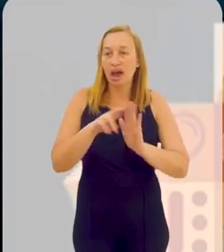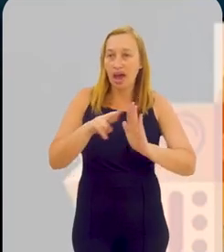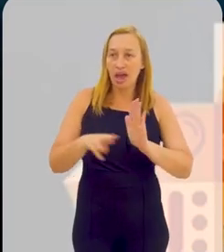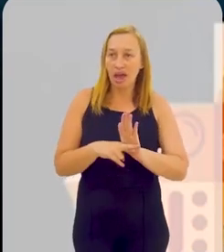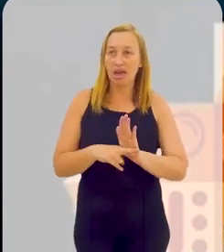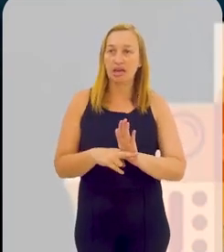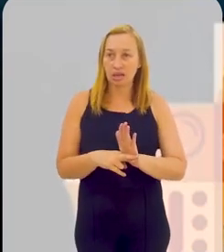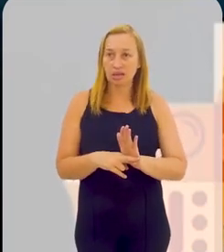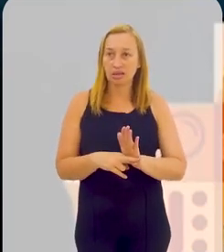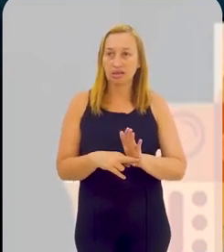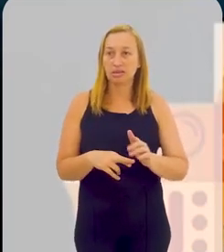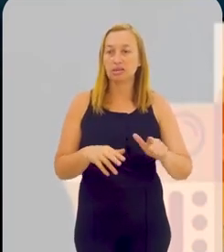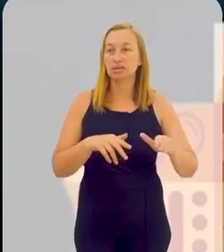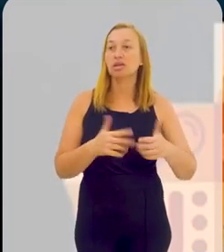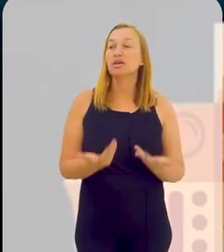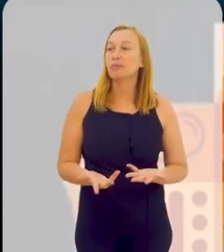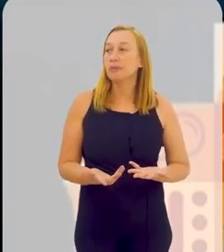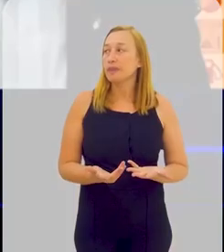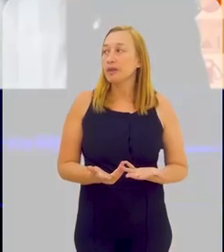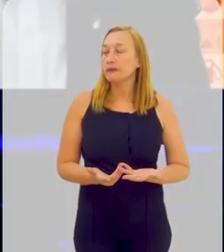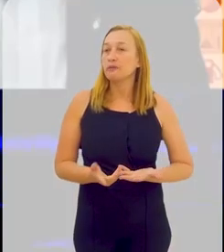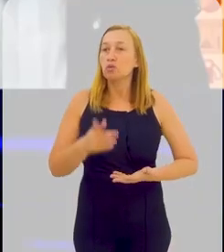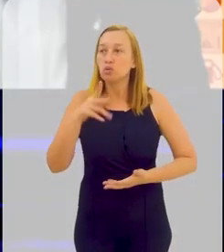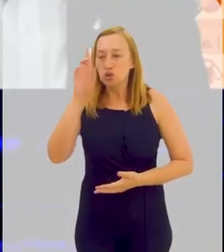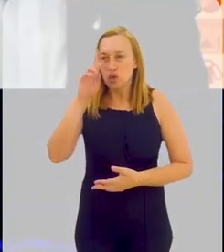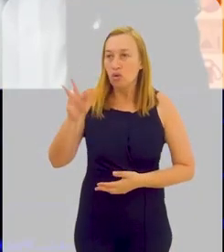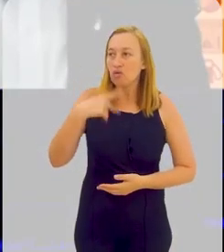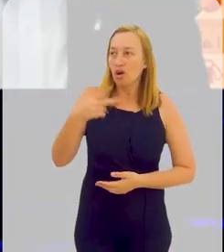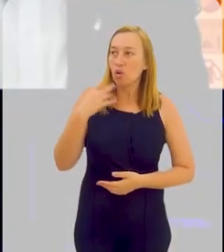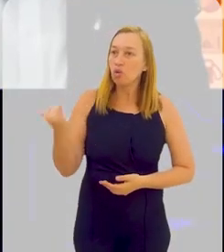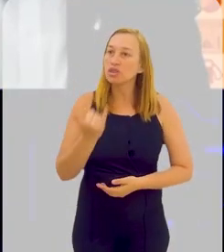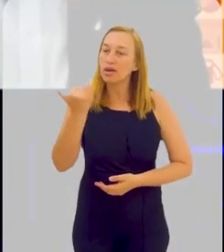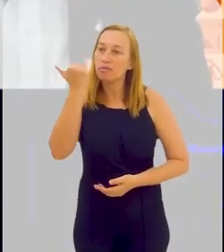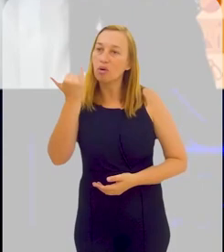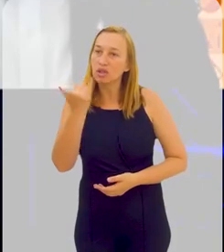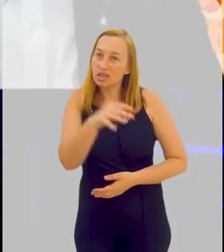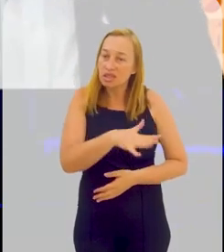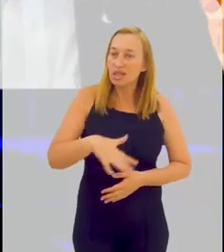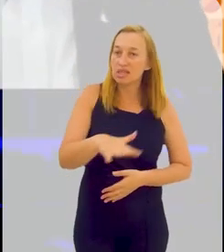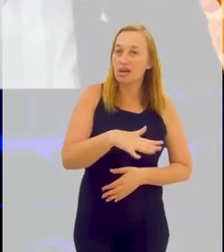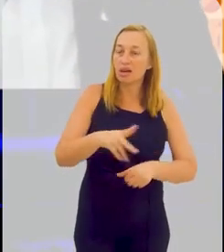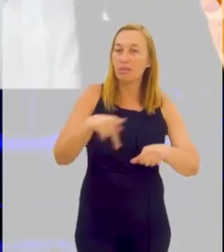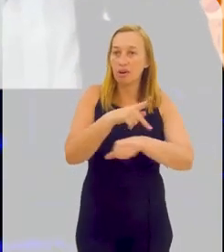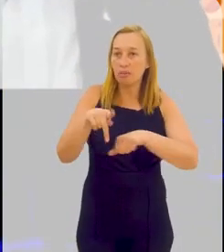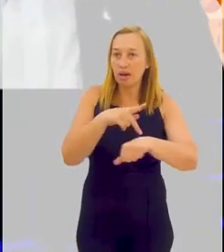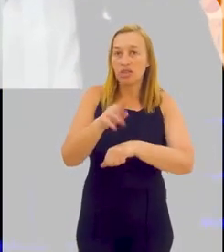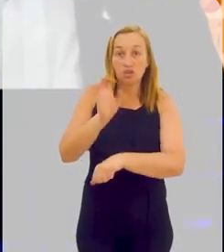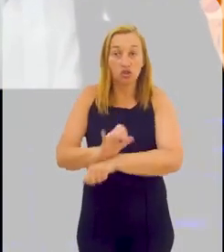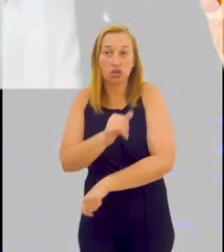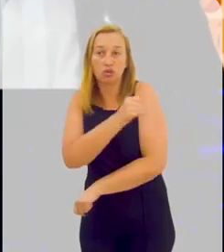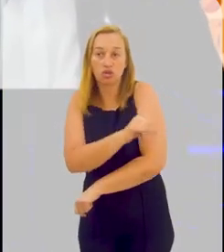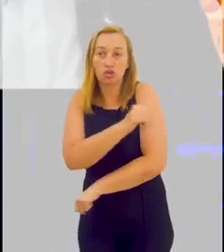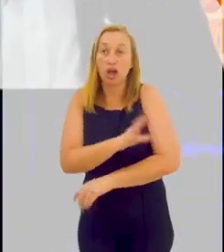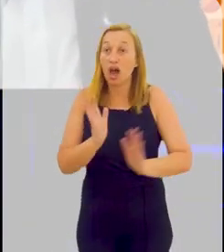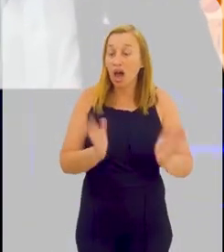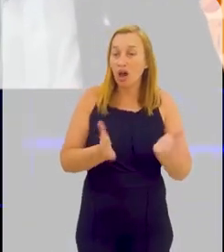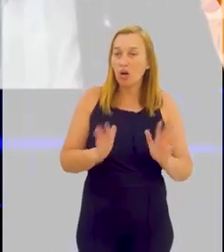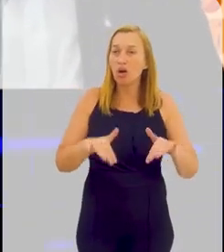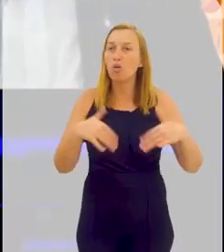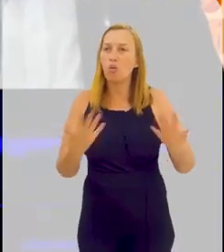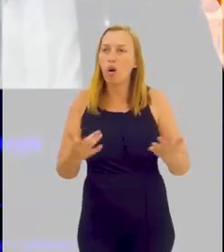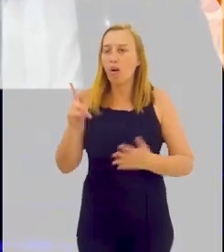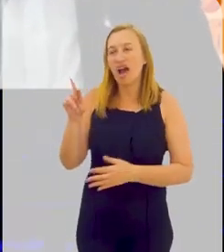Essa é a regra do jogo que a gente tem que ter em mente. O senhor falou da importância desse setor para o país e para o estado do Rio de